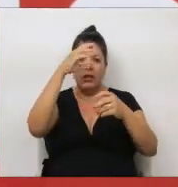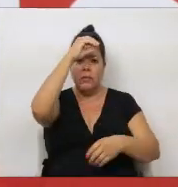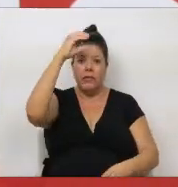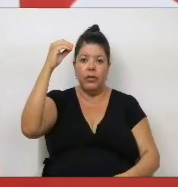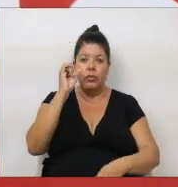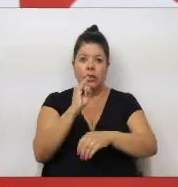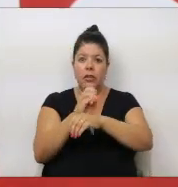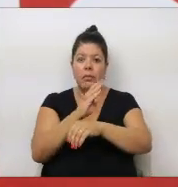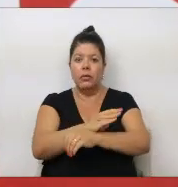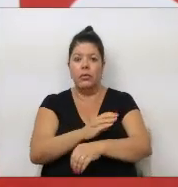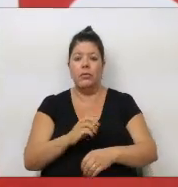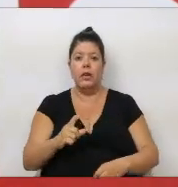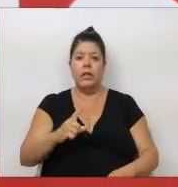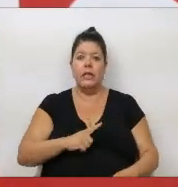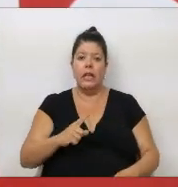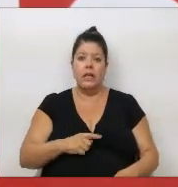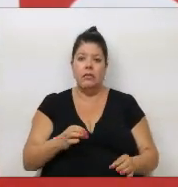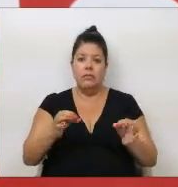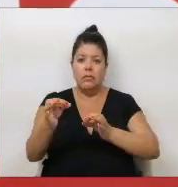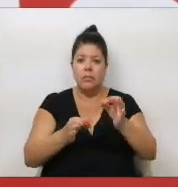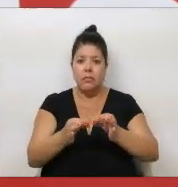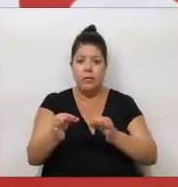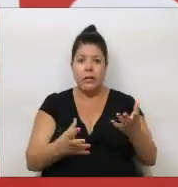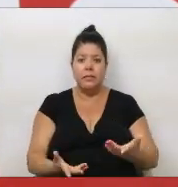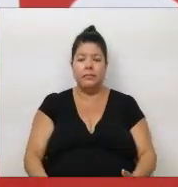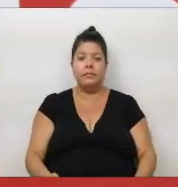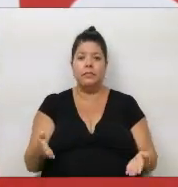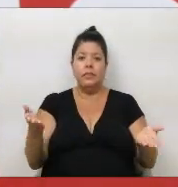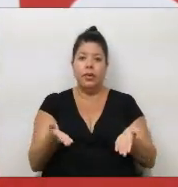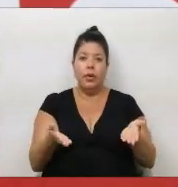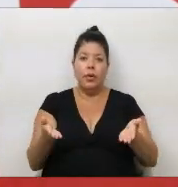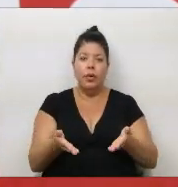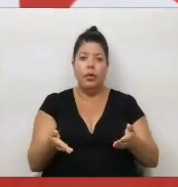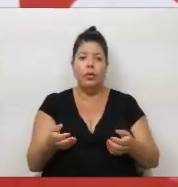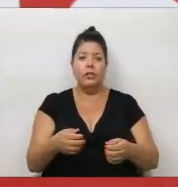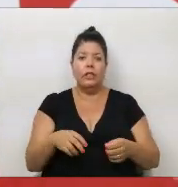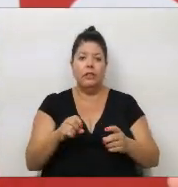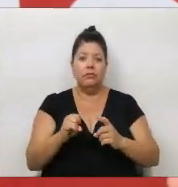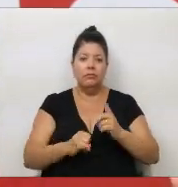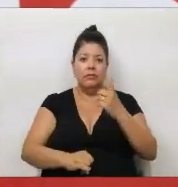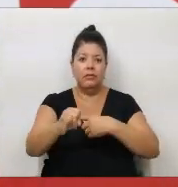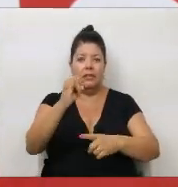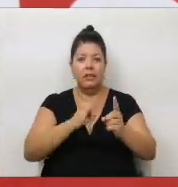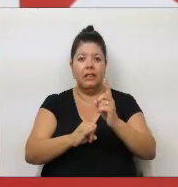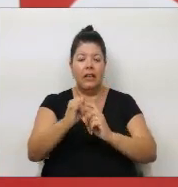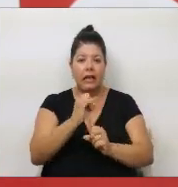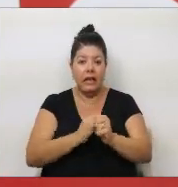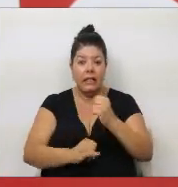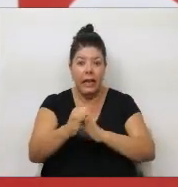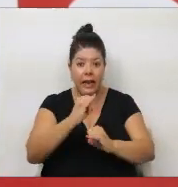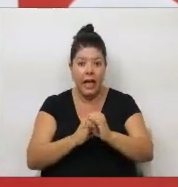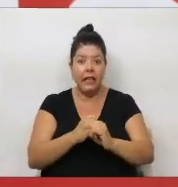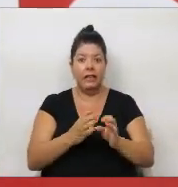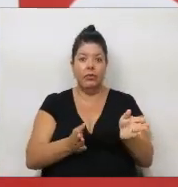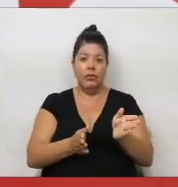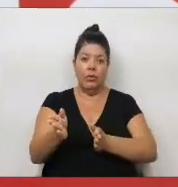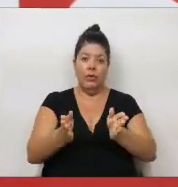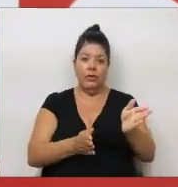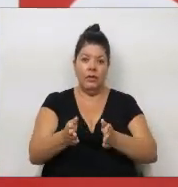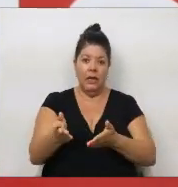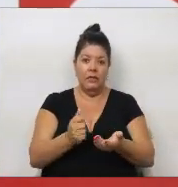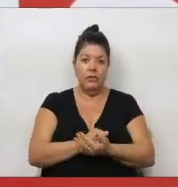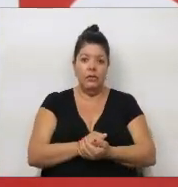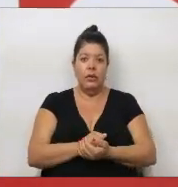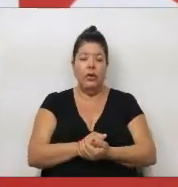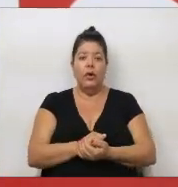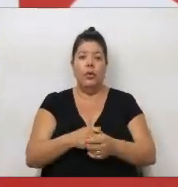Imbituba. Nós temos que aprimorar. E hoje, com todos os meios digitais que estão aí, não só o acesso